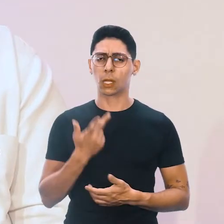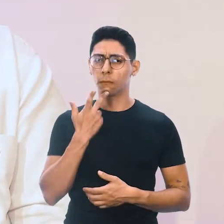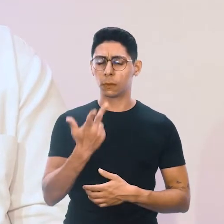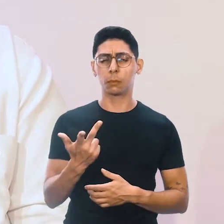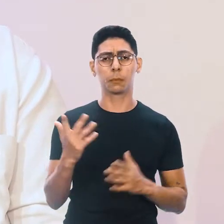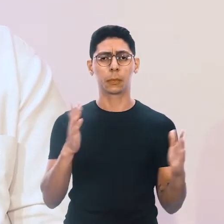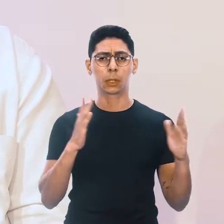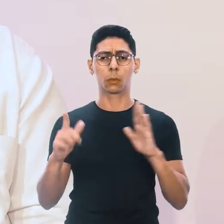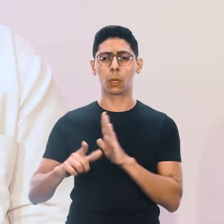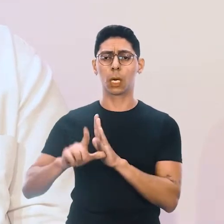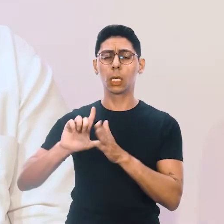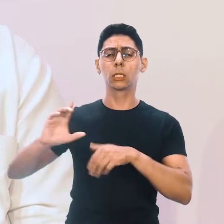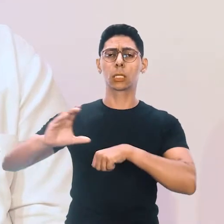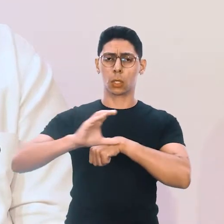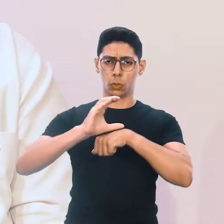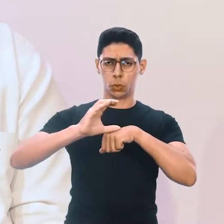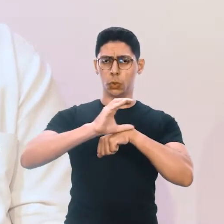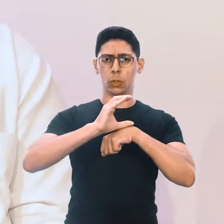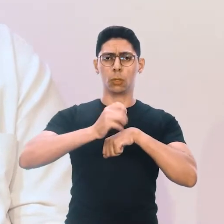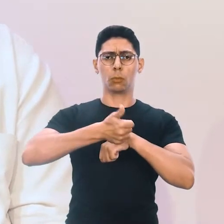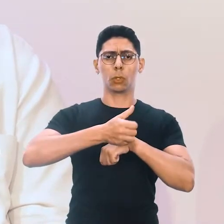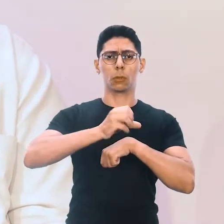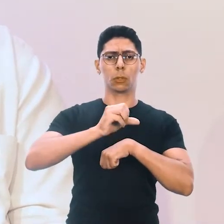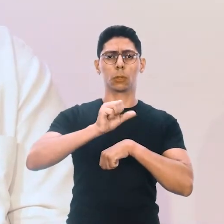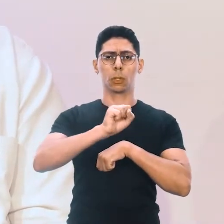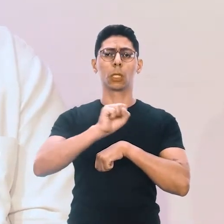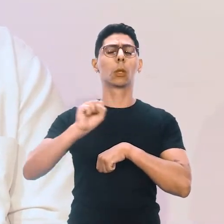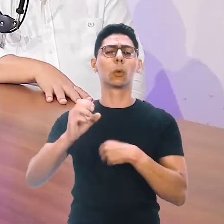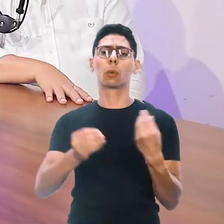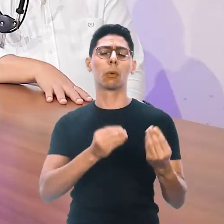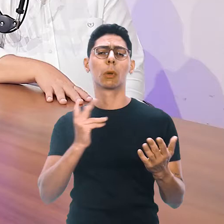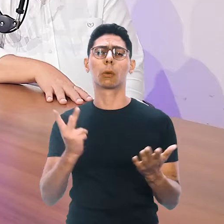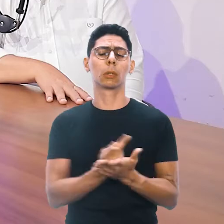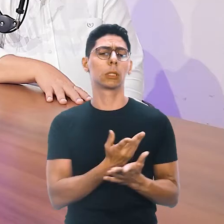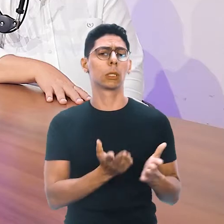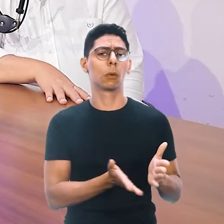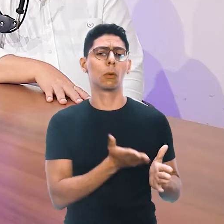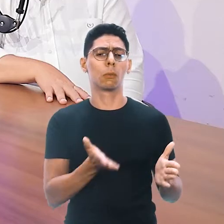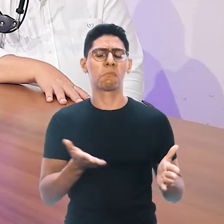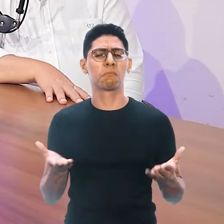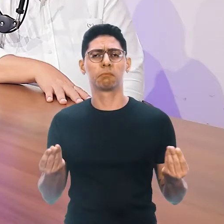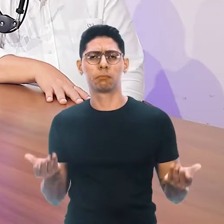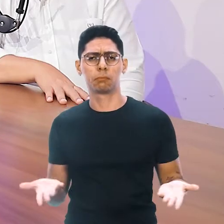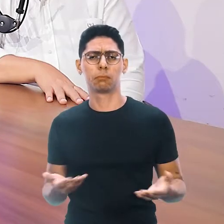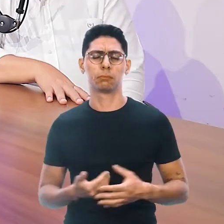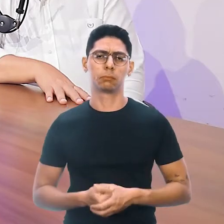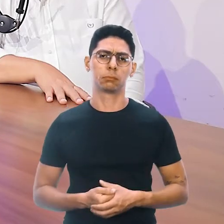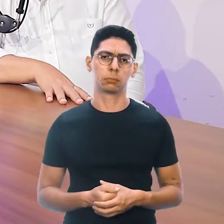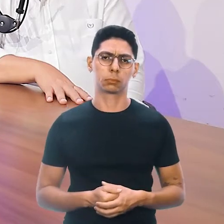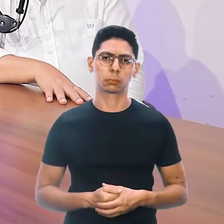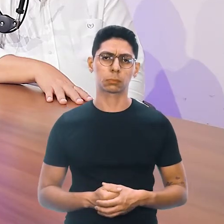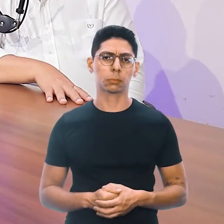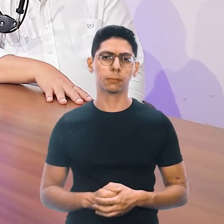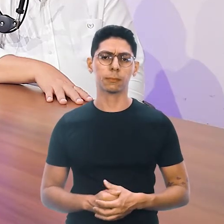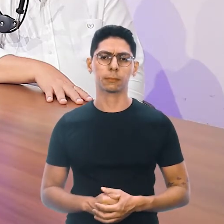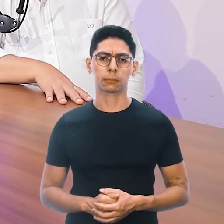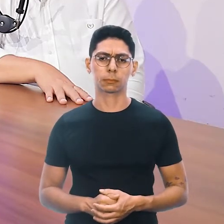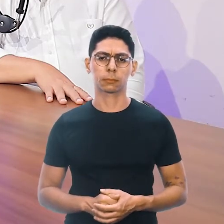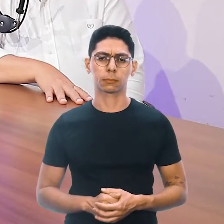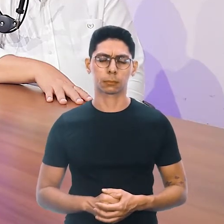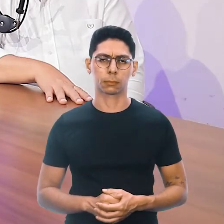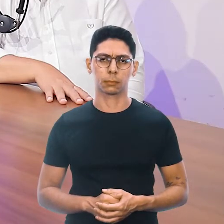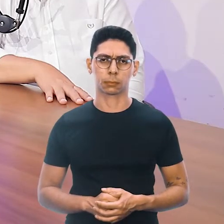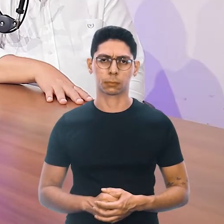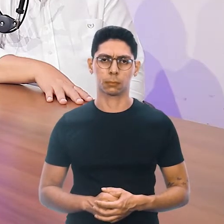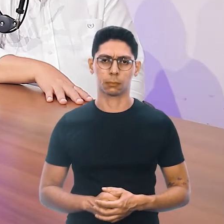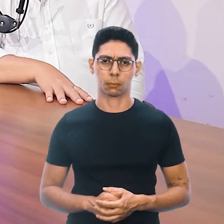Constituição de 1988. Como é que foi esse processo? Sim. Então, Antônio,